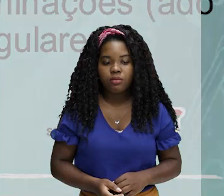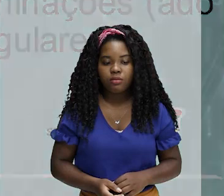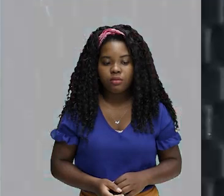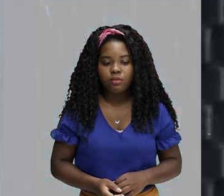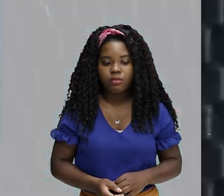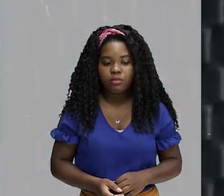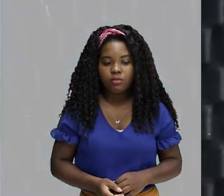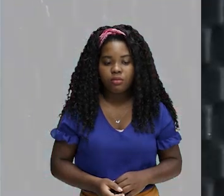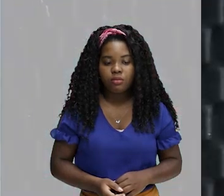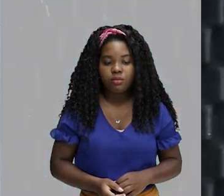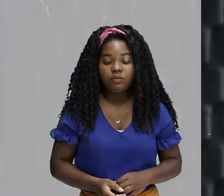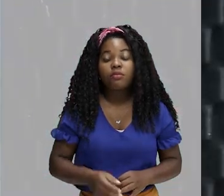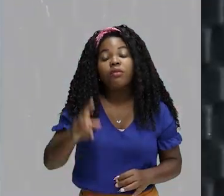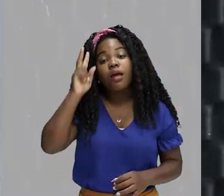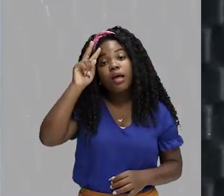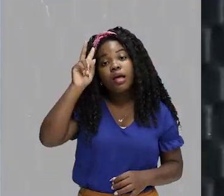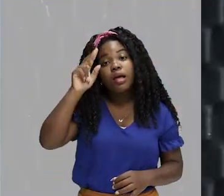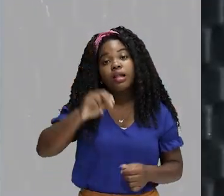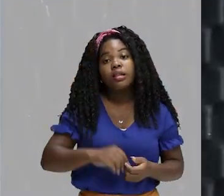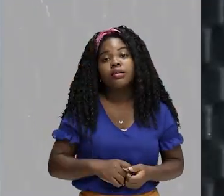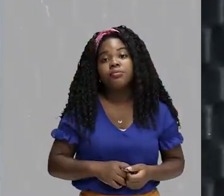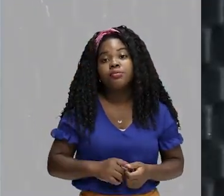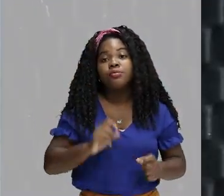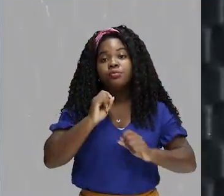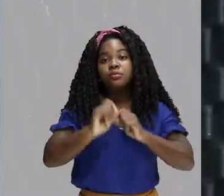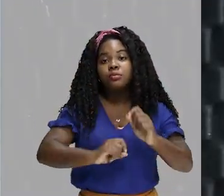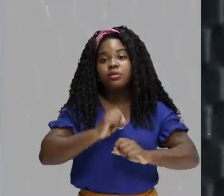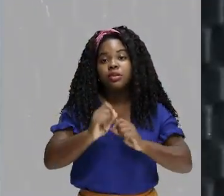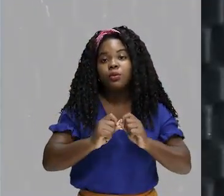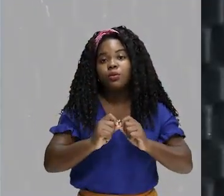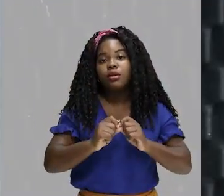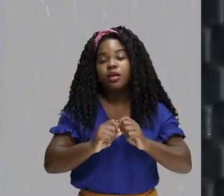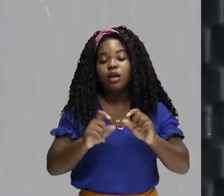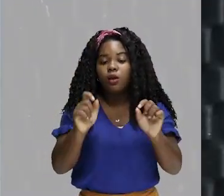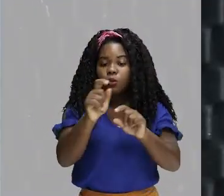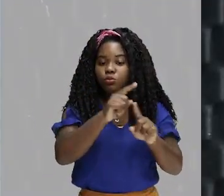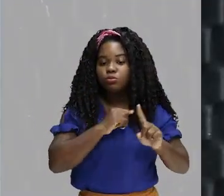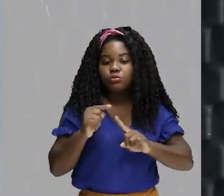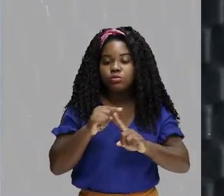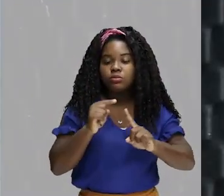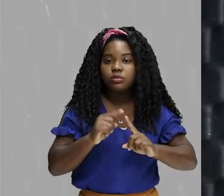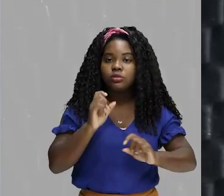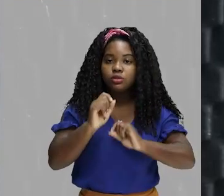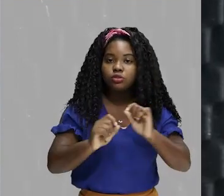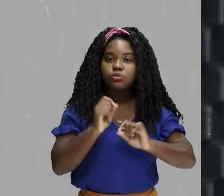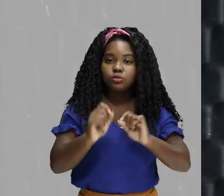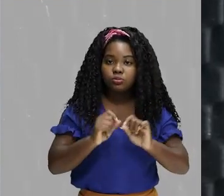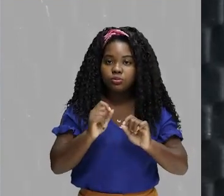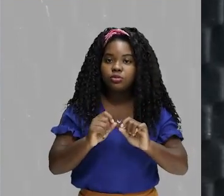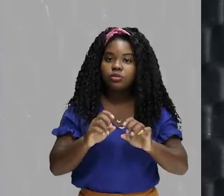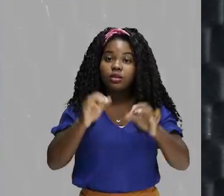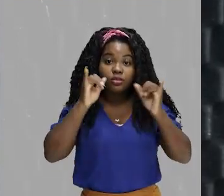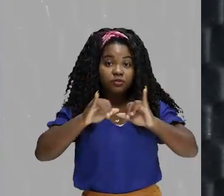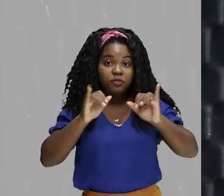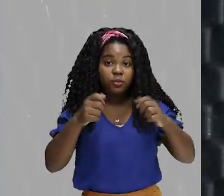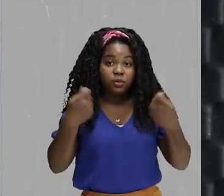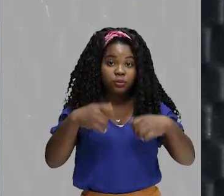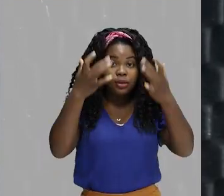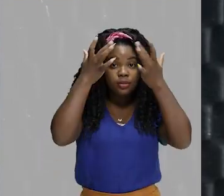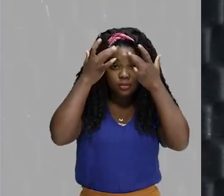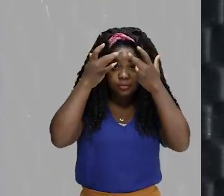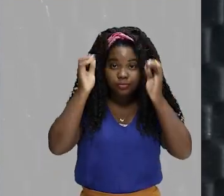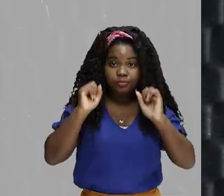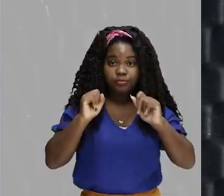ser conjugado. Lembra, é uma espécie de fórmula, tá? Gravou isso aí, pronto. Só aplicar. Para